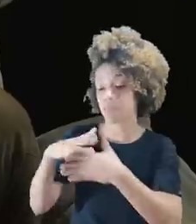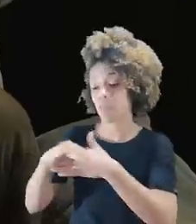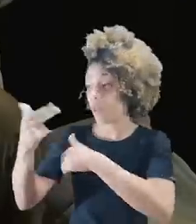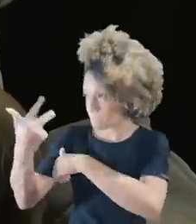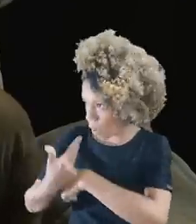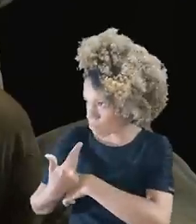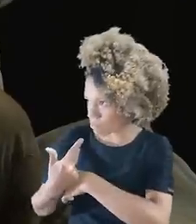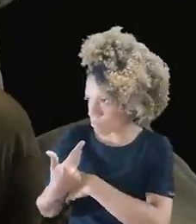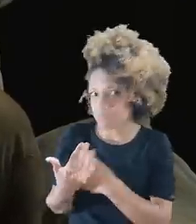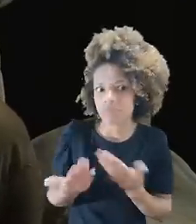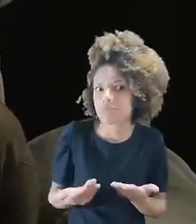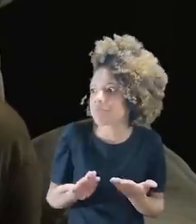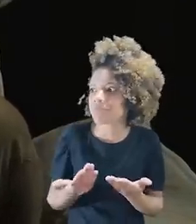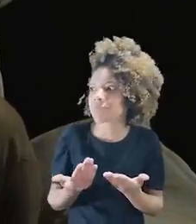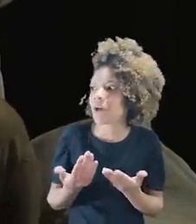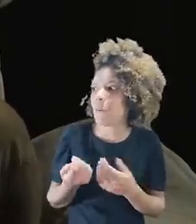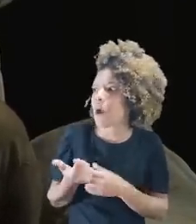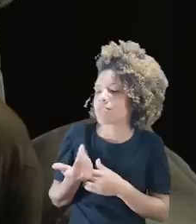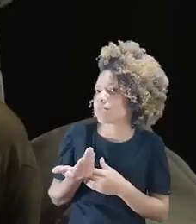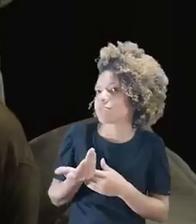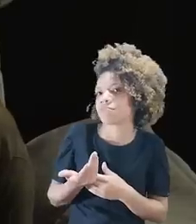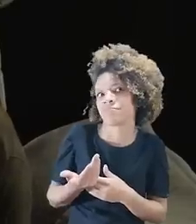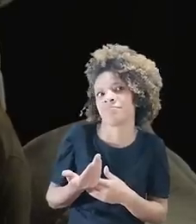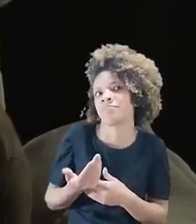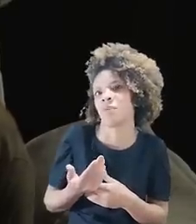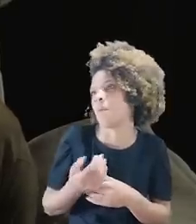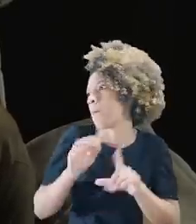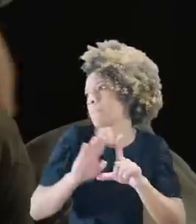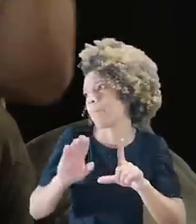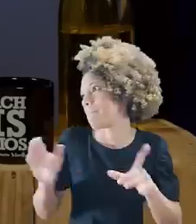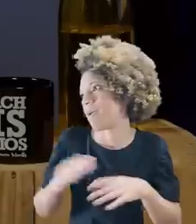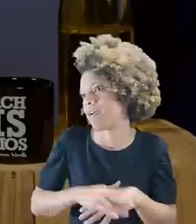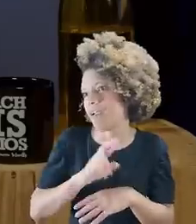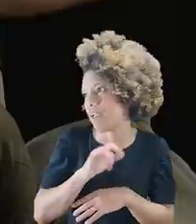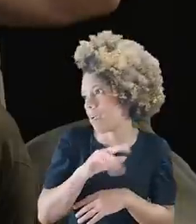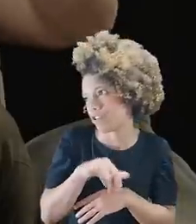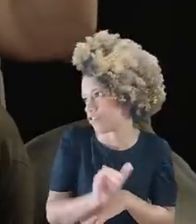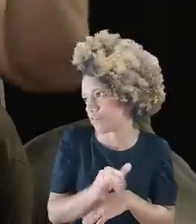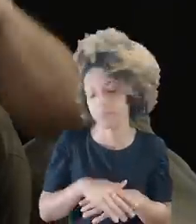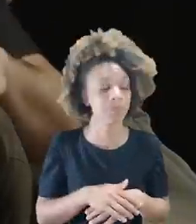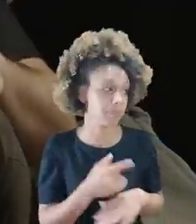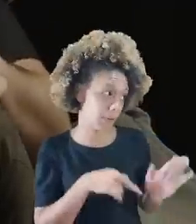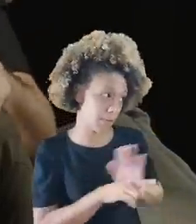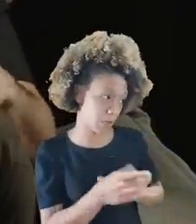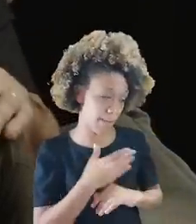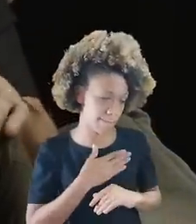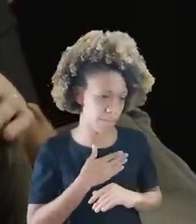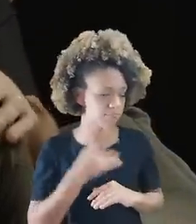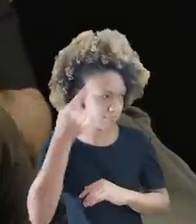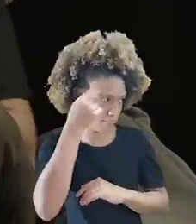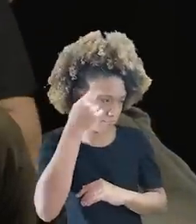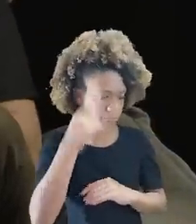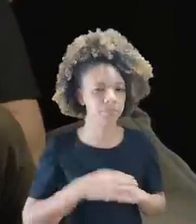e vendo assim cara a quantidade de amigo meu porque eu vivo eu não sou um entrevistador eu vivo ten Eu trabalho na programa na Rede TV eu vejo lá o Car que